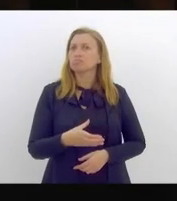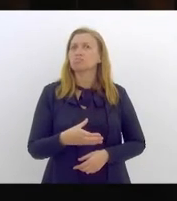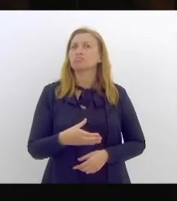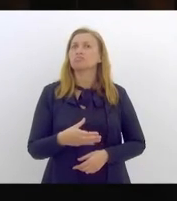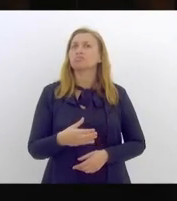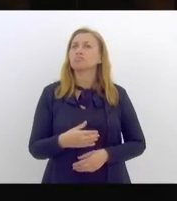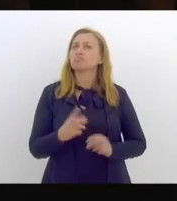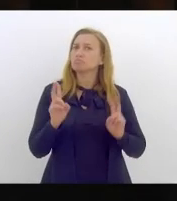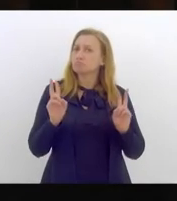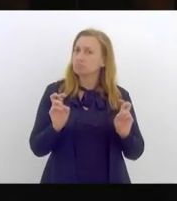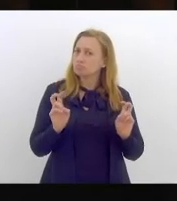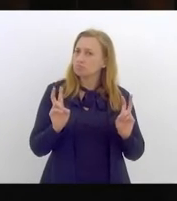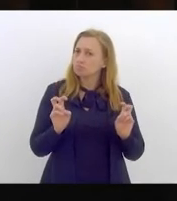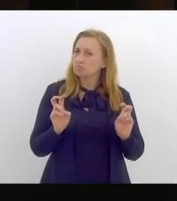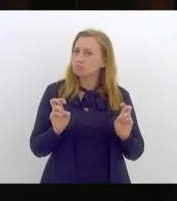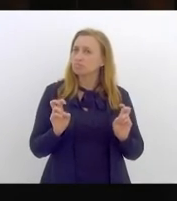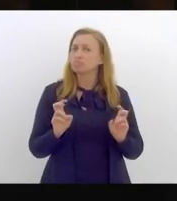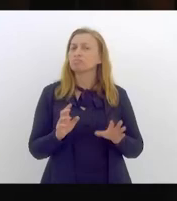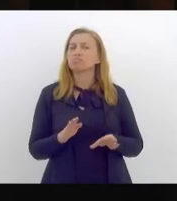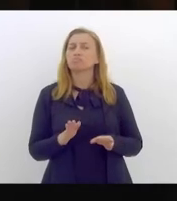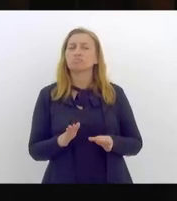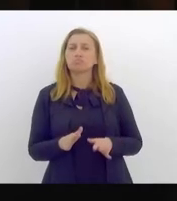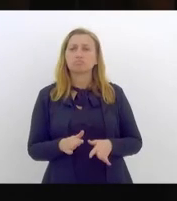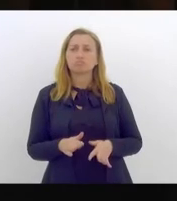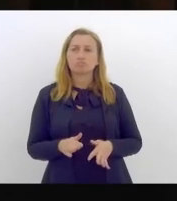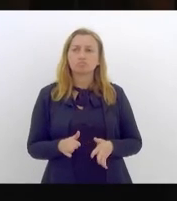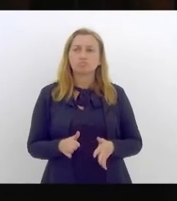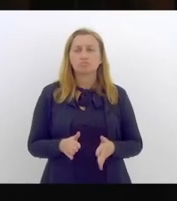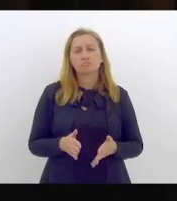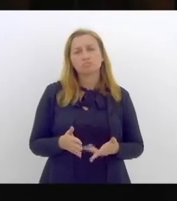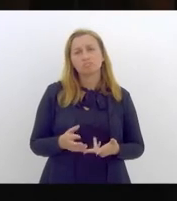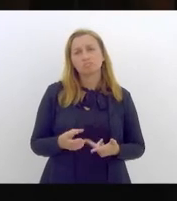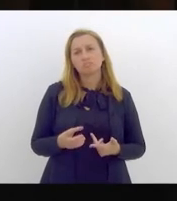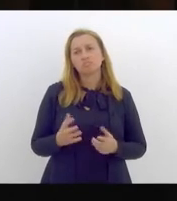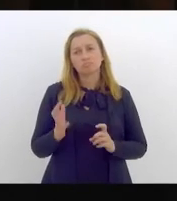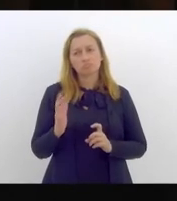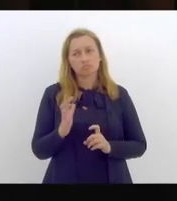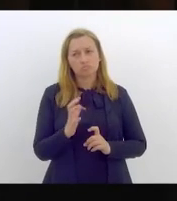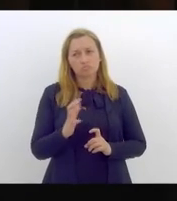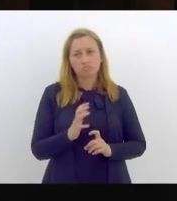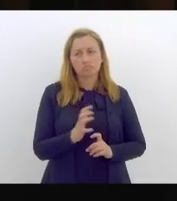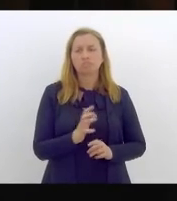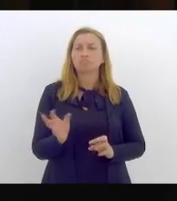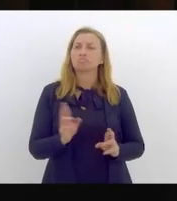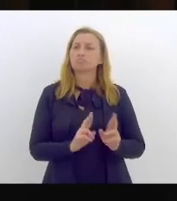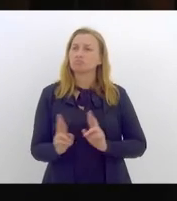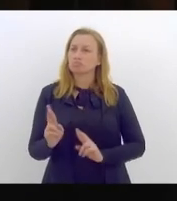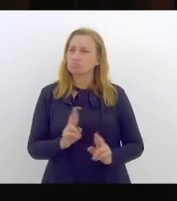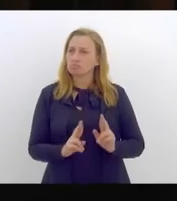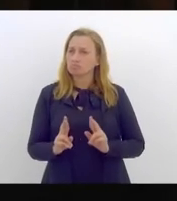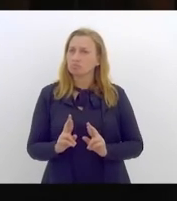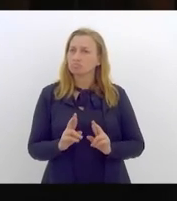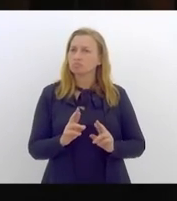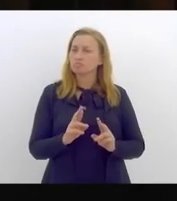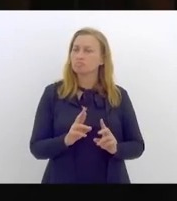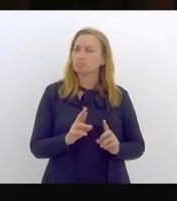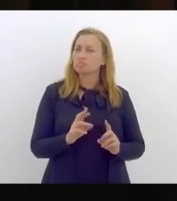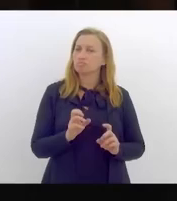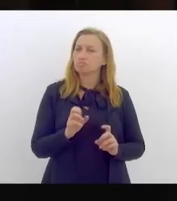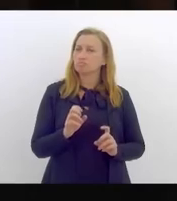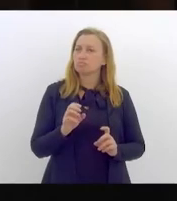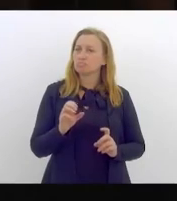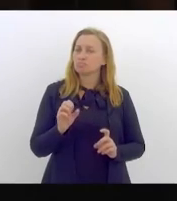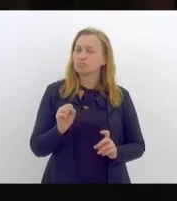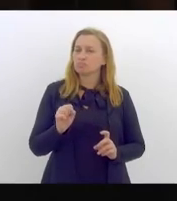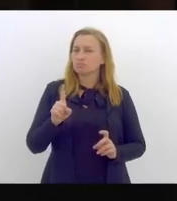uma situação de vulnerabilidade, ameaça, intimidação com relação ao assédio